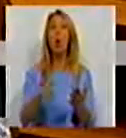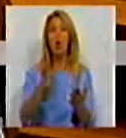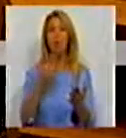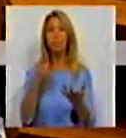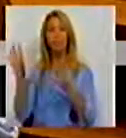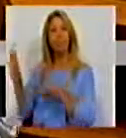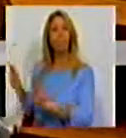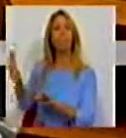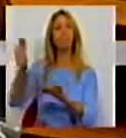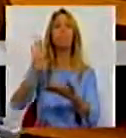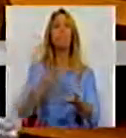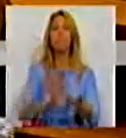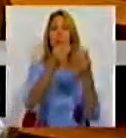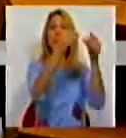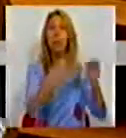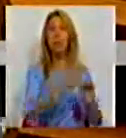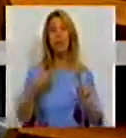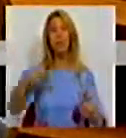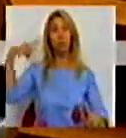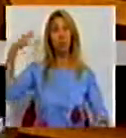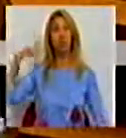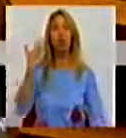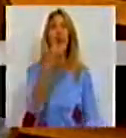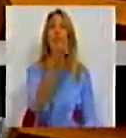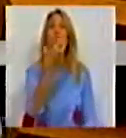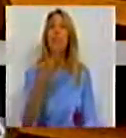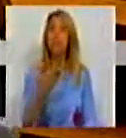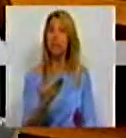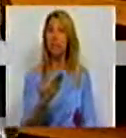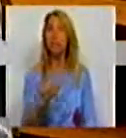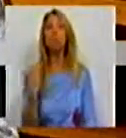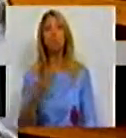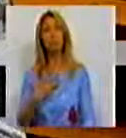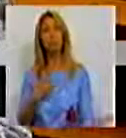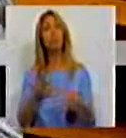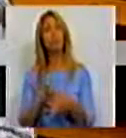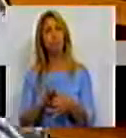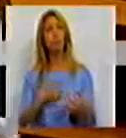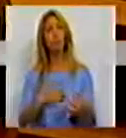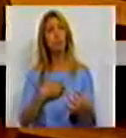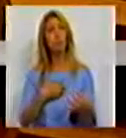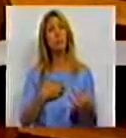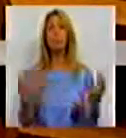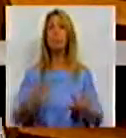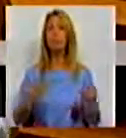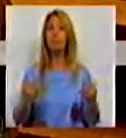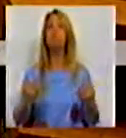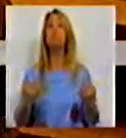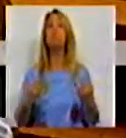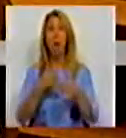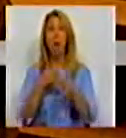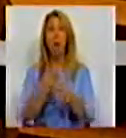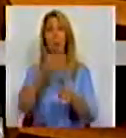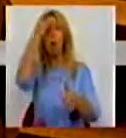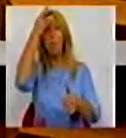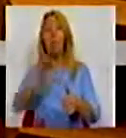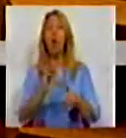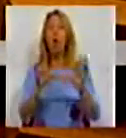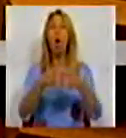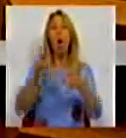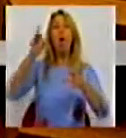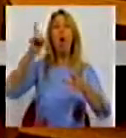colidir com o Código de Vistos, com normas que estão no acervo de Schengen, no acervo comunitário e que entram em matérias de competência